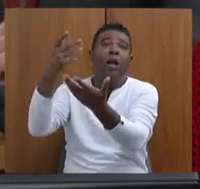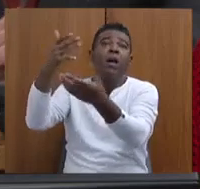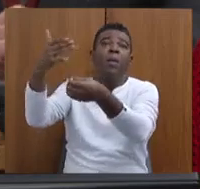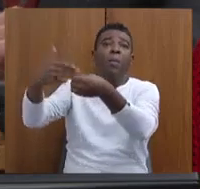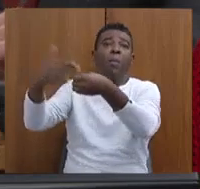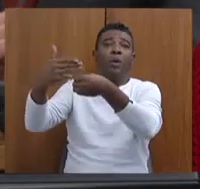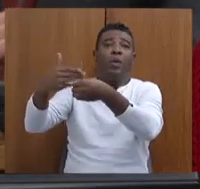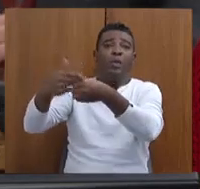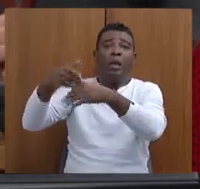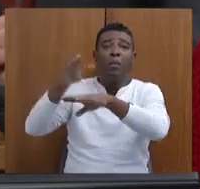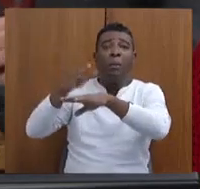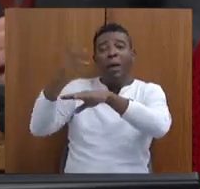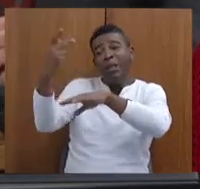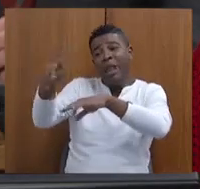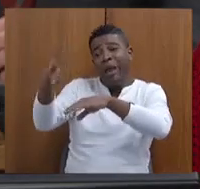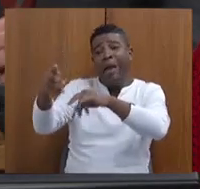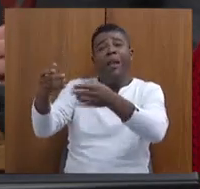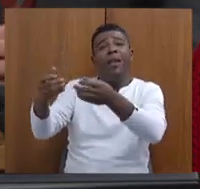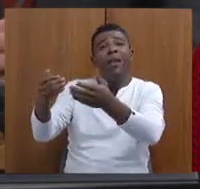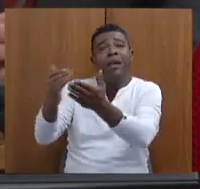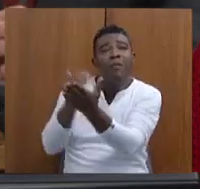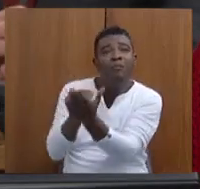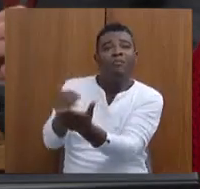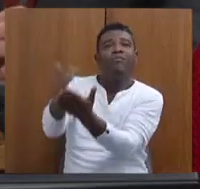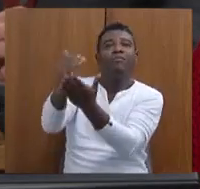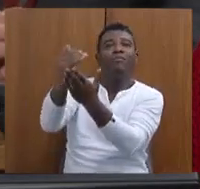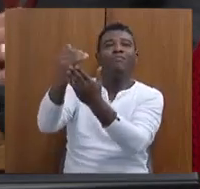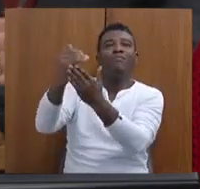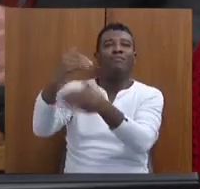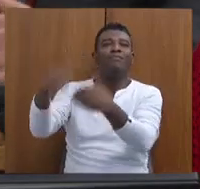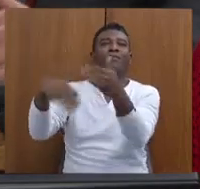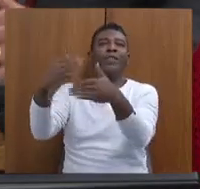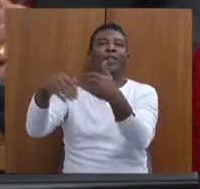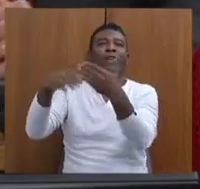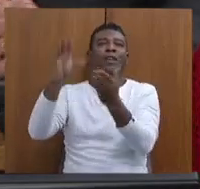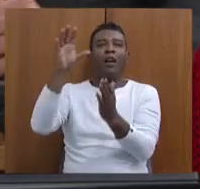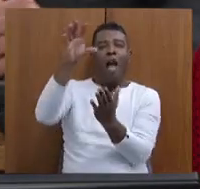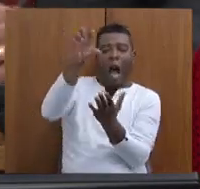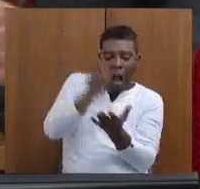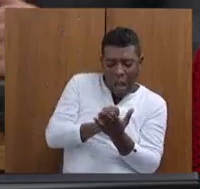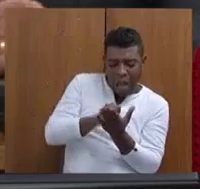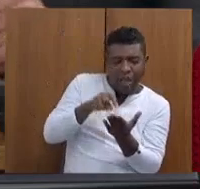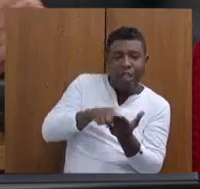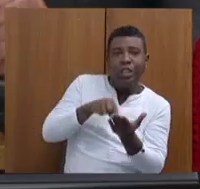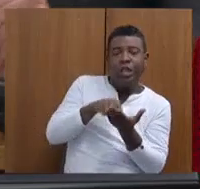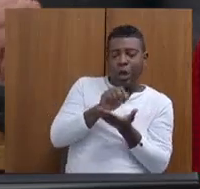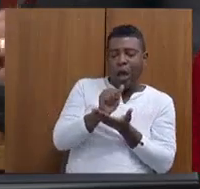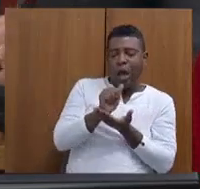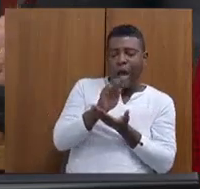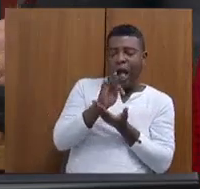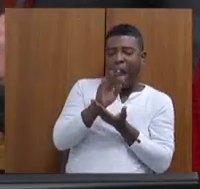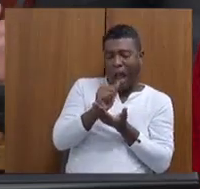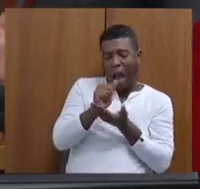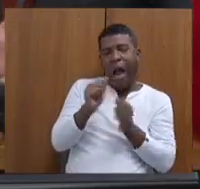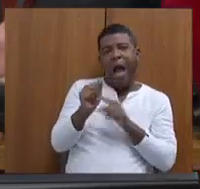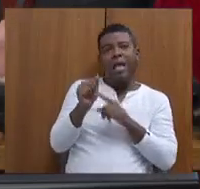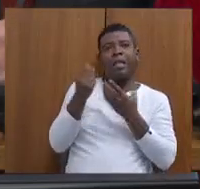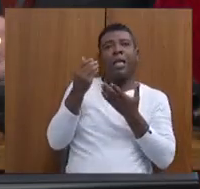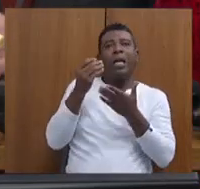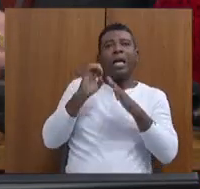o município tem alguns registros de atas aí de de empresas que fazem essa medição para